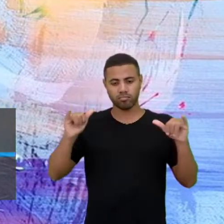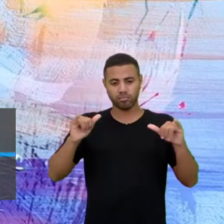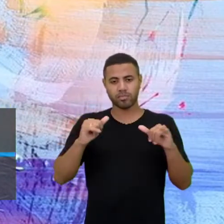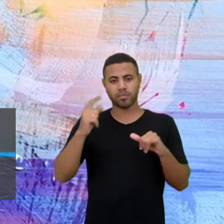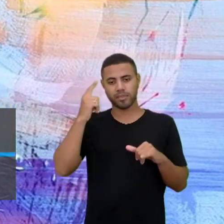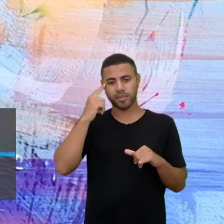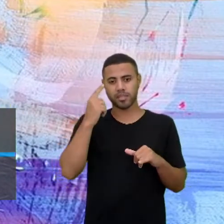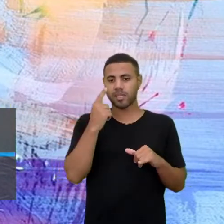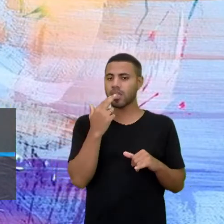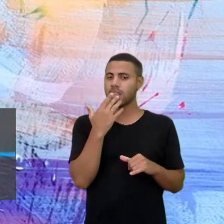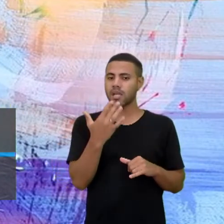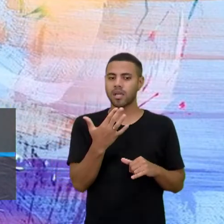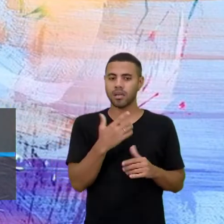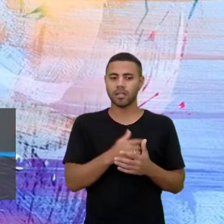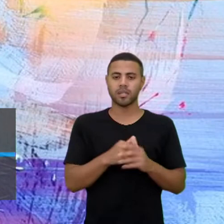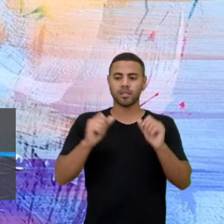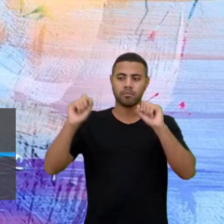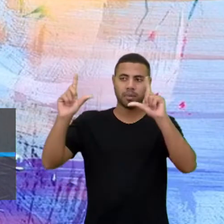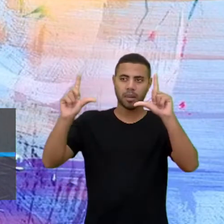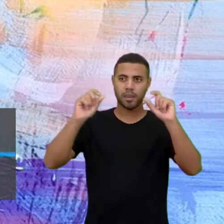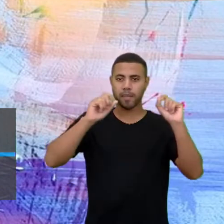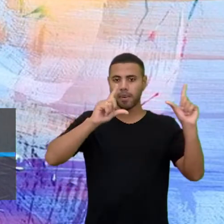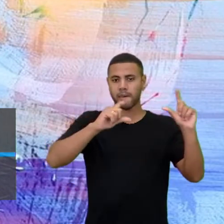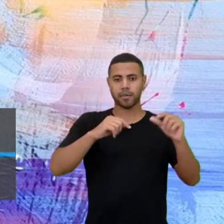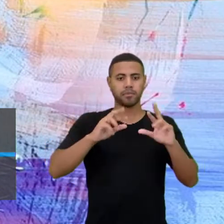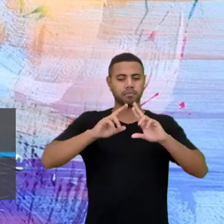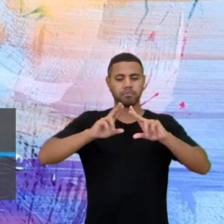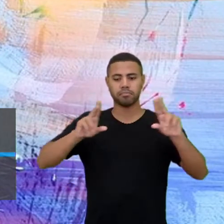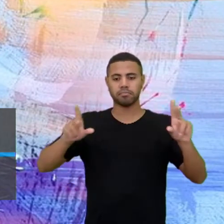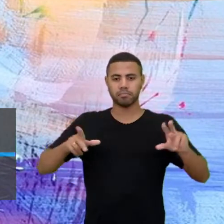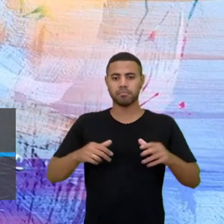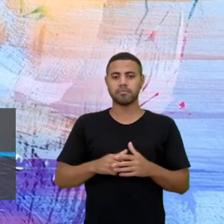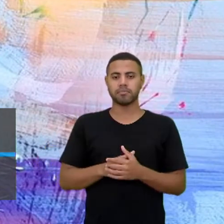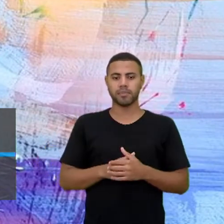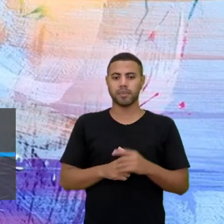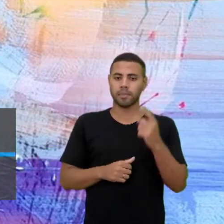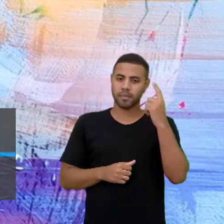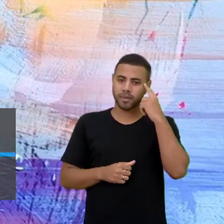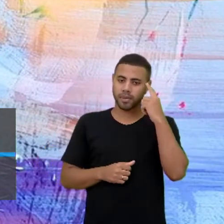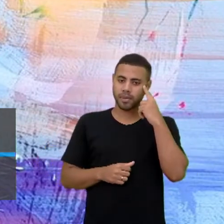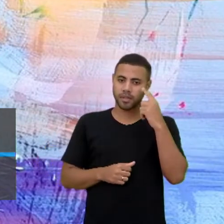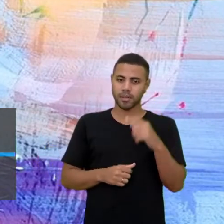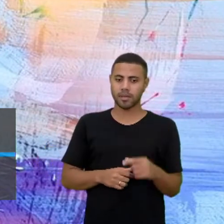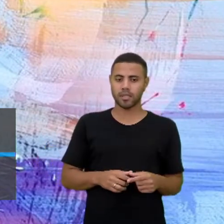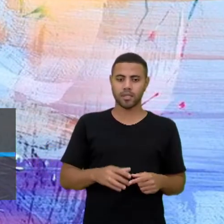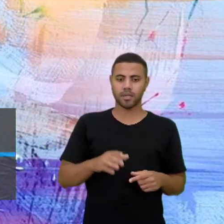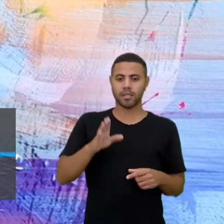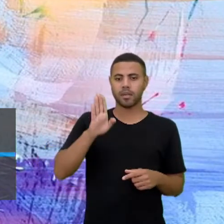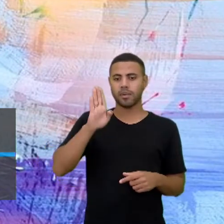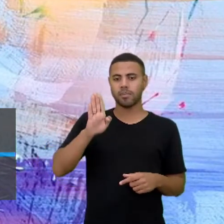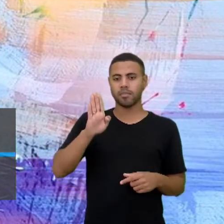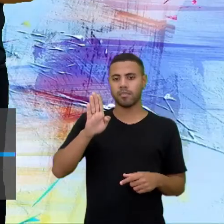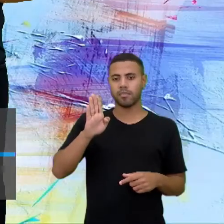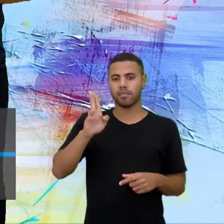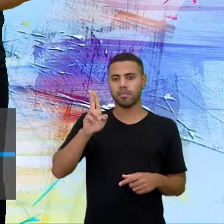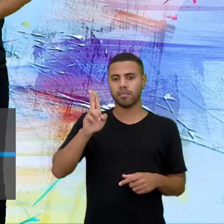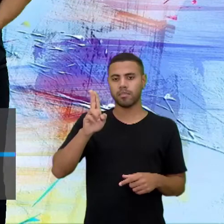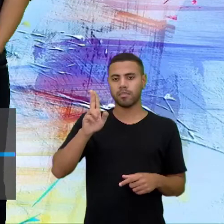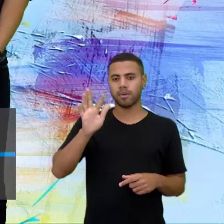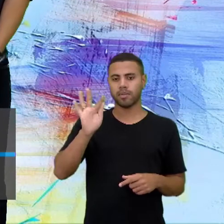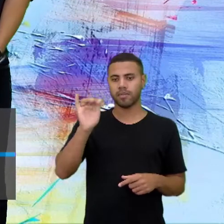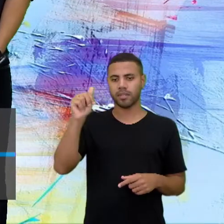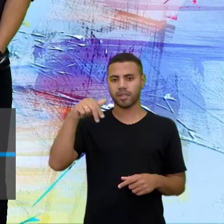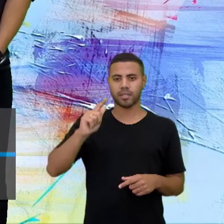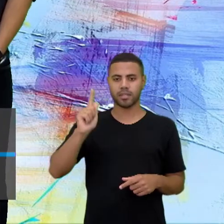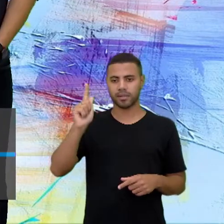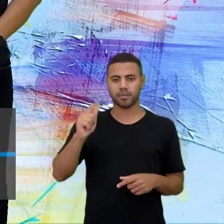Se é cartaz, banner, né? Se é pôster, vamos também pensar no briefing. Já ouviu falar no briefing? Sabe o que é um briefing, Pro Mauro? Briefing